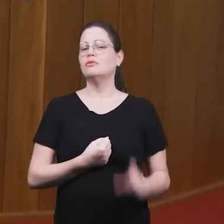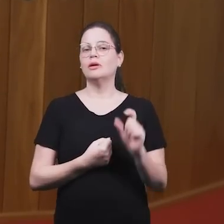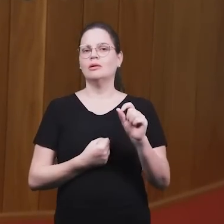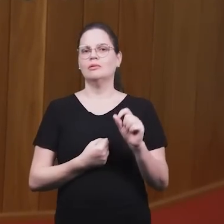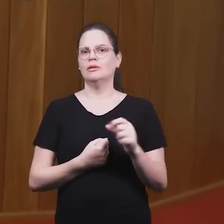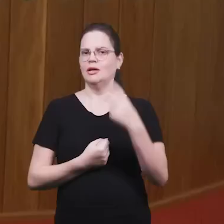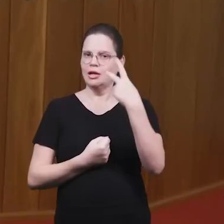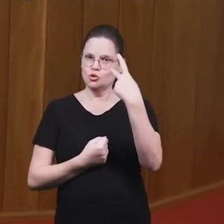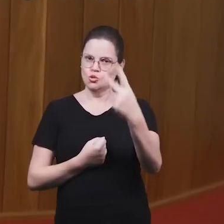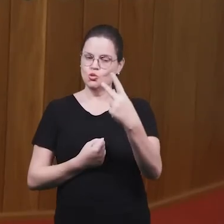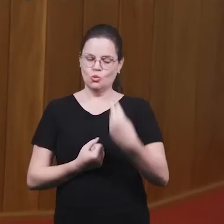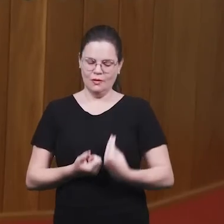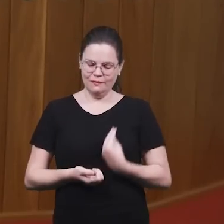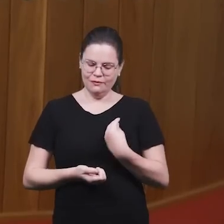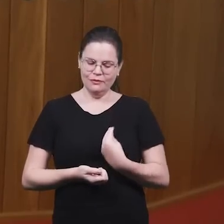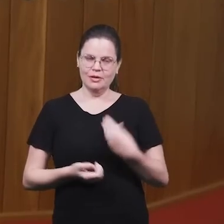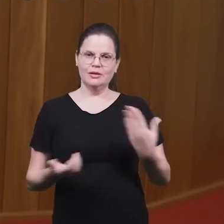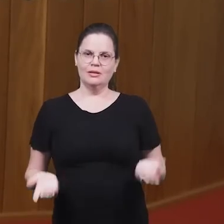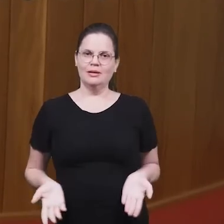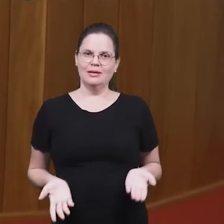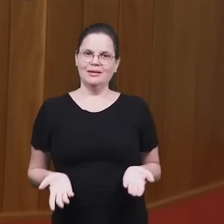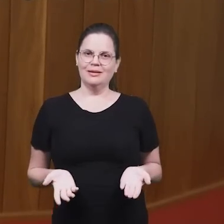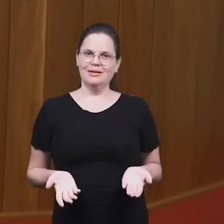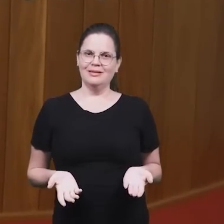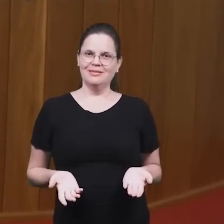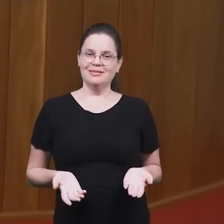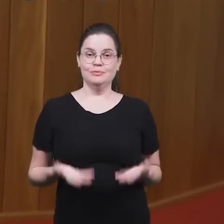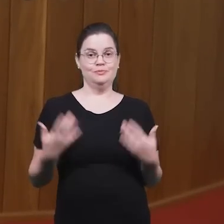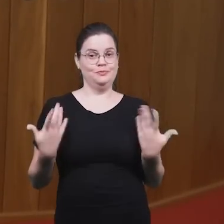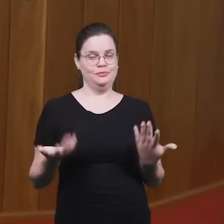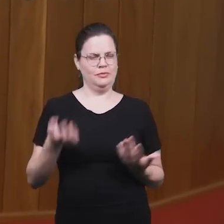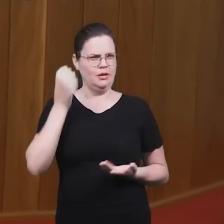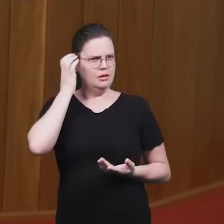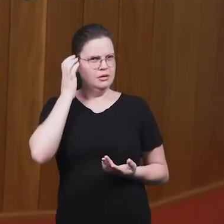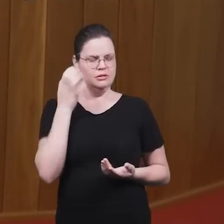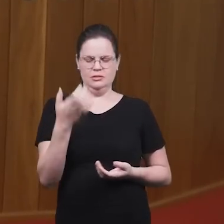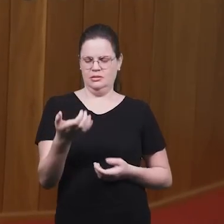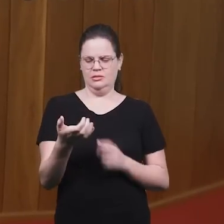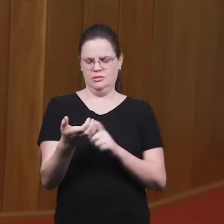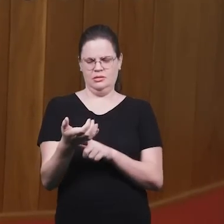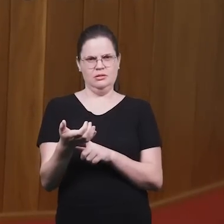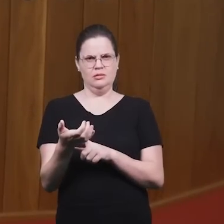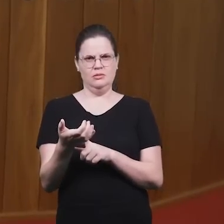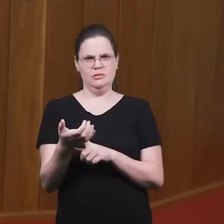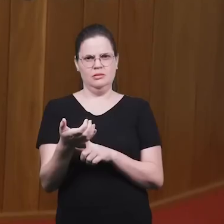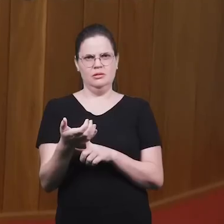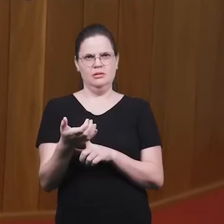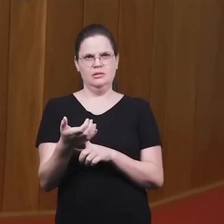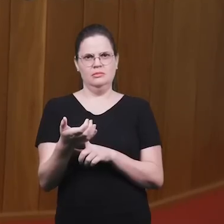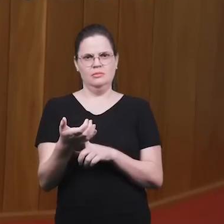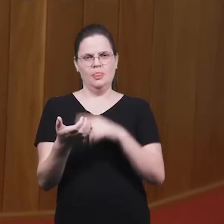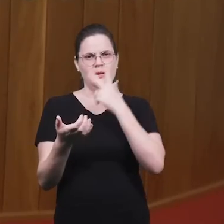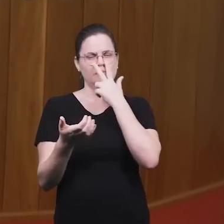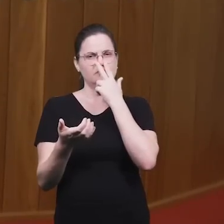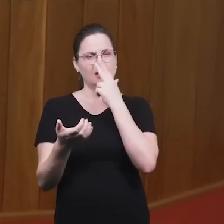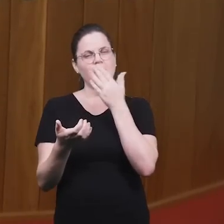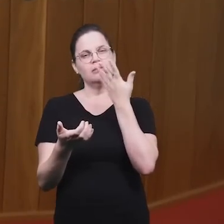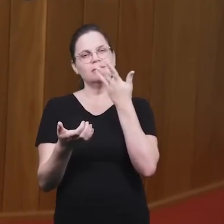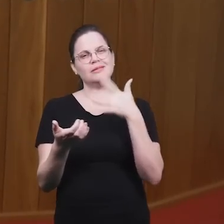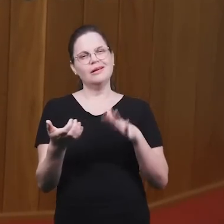A vossa vida. Será que o celular está deixando algumas